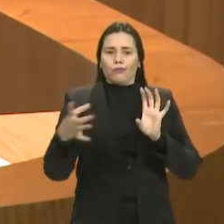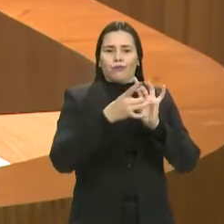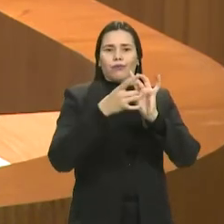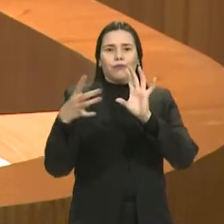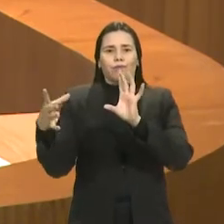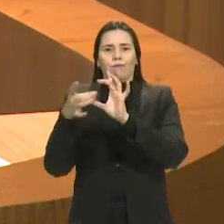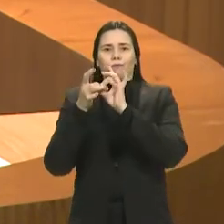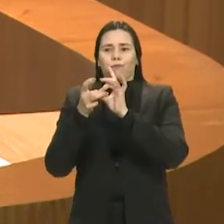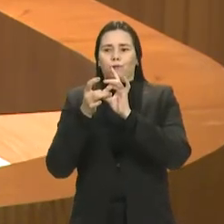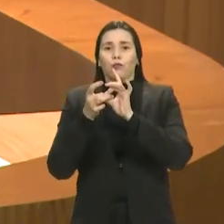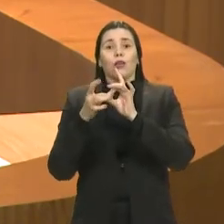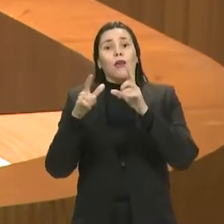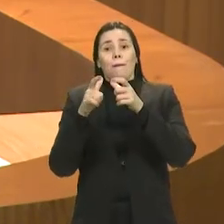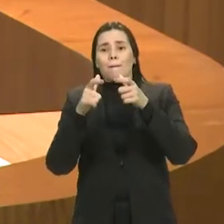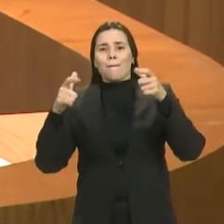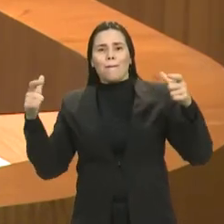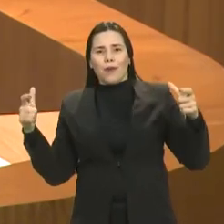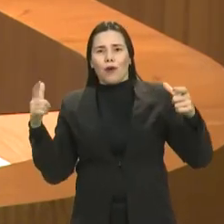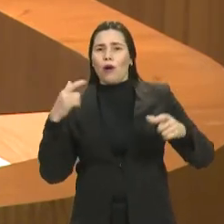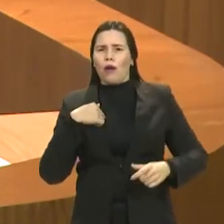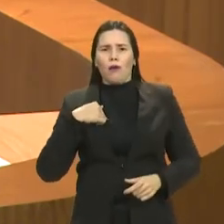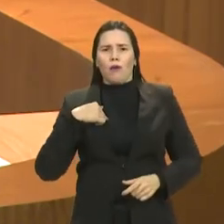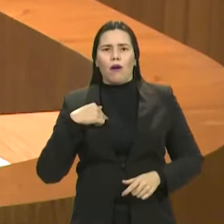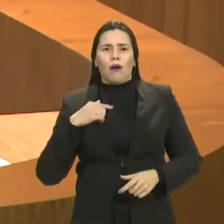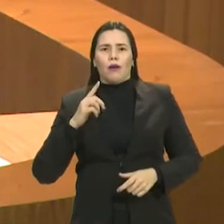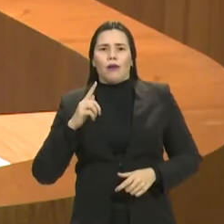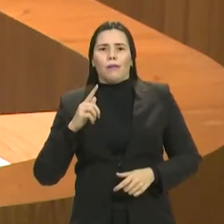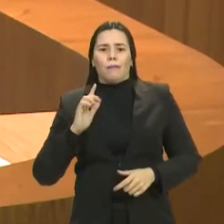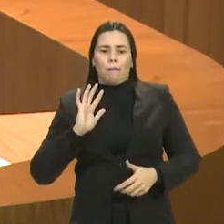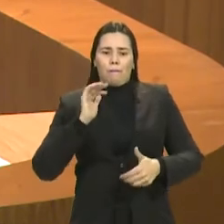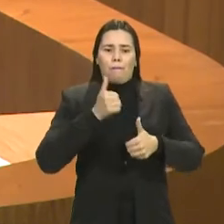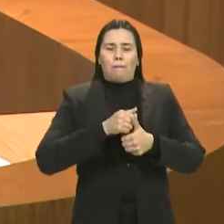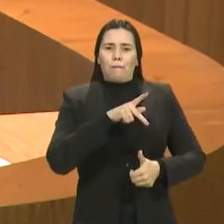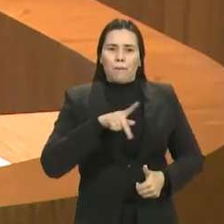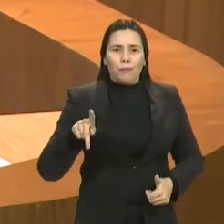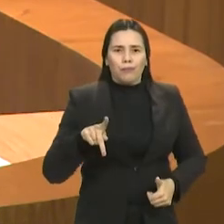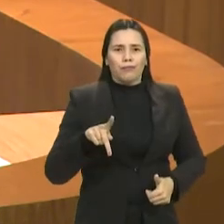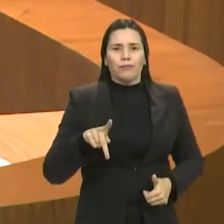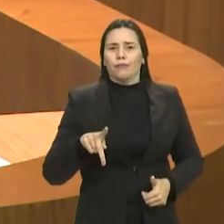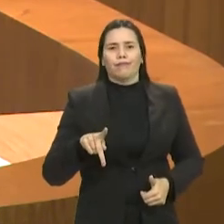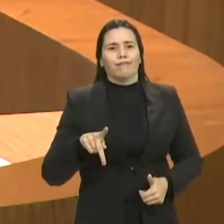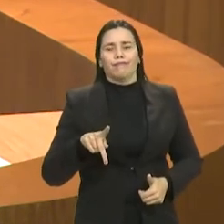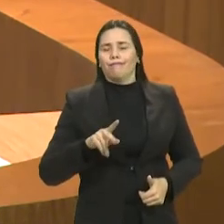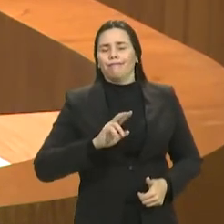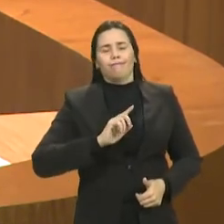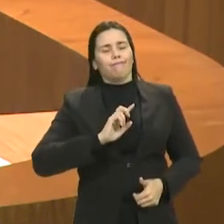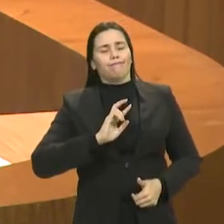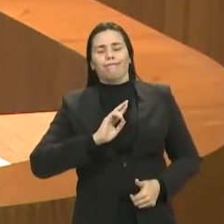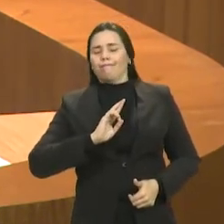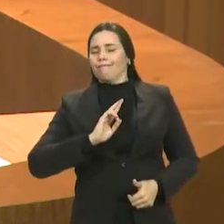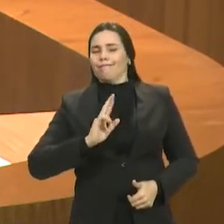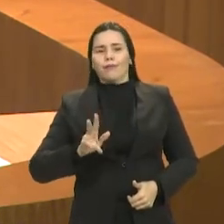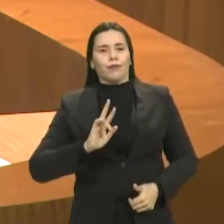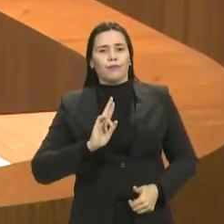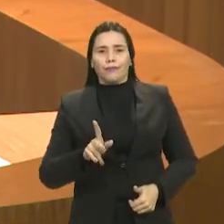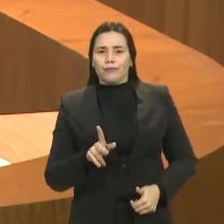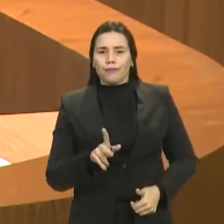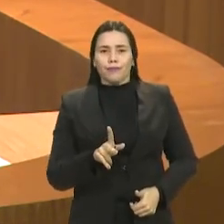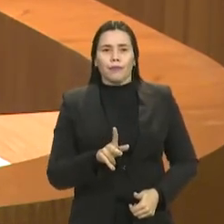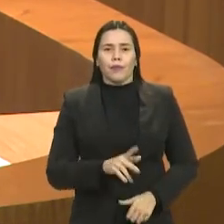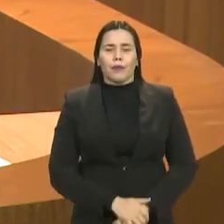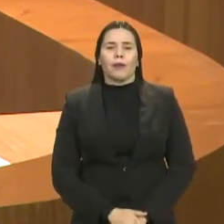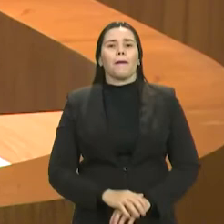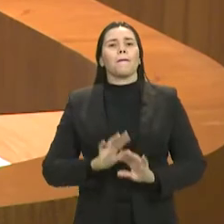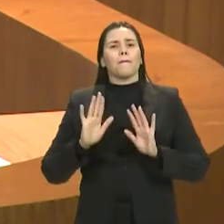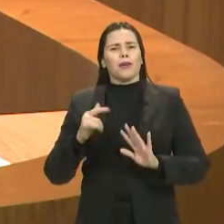Presidente Mas me sinto com uma uma um dever cumprido o